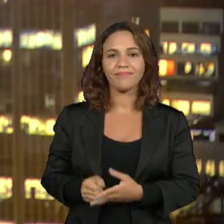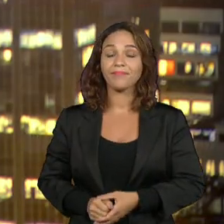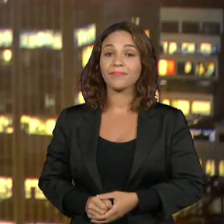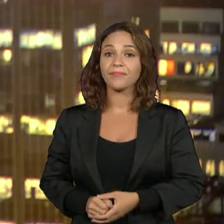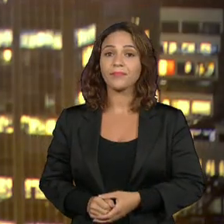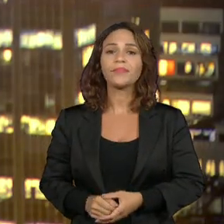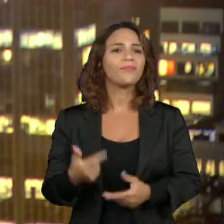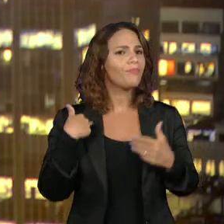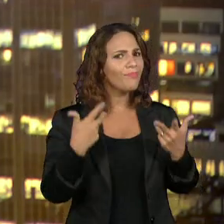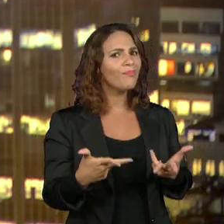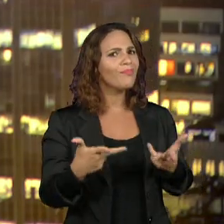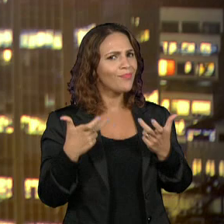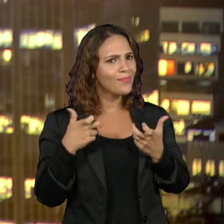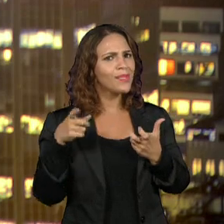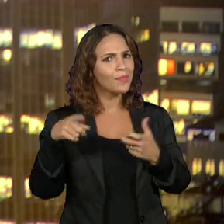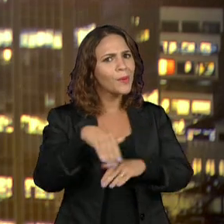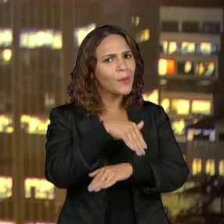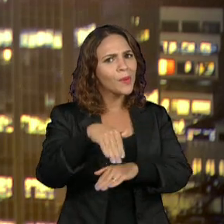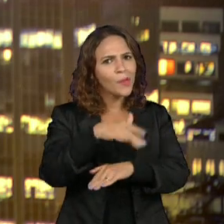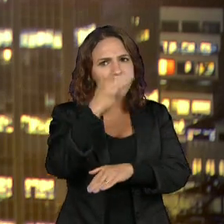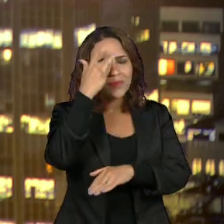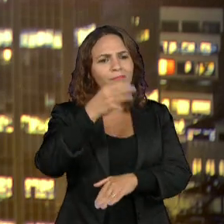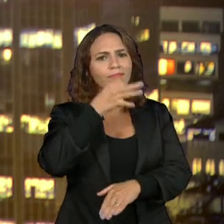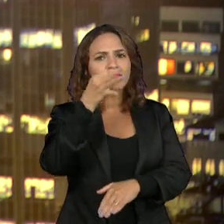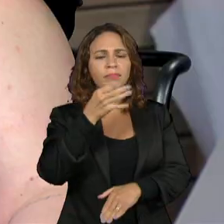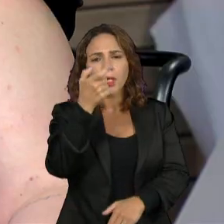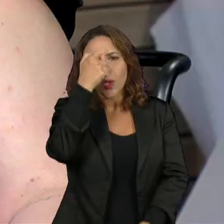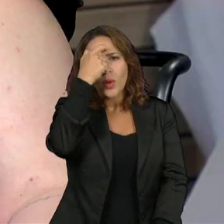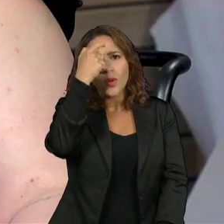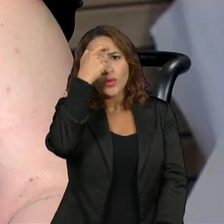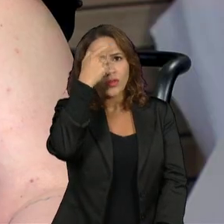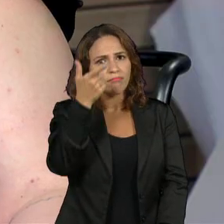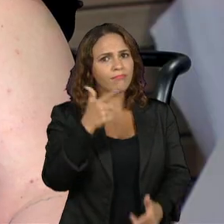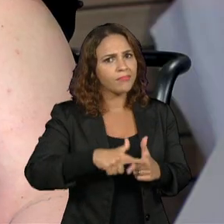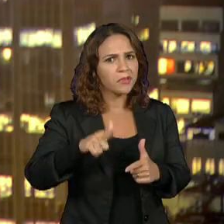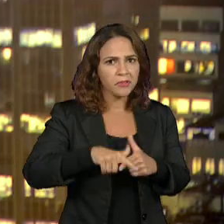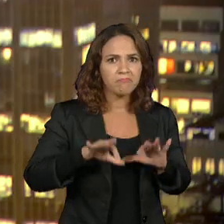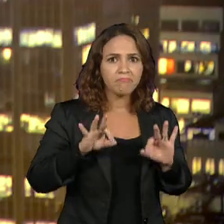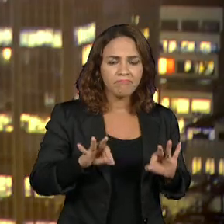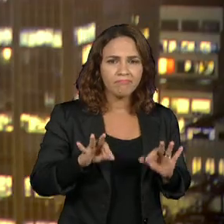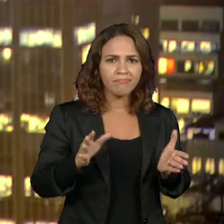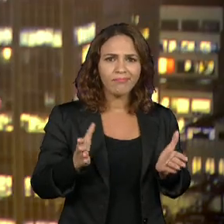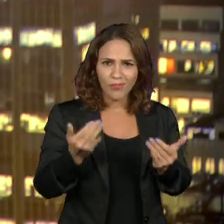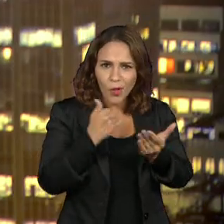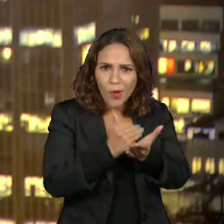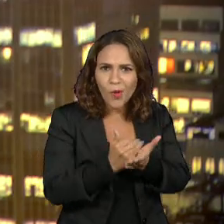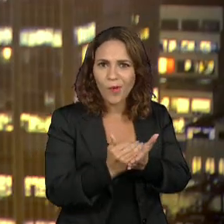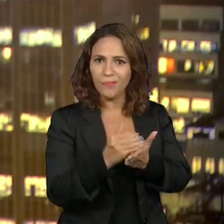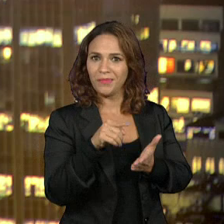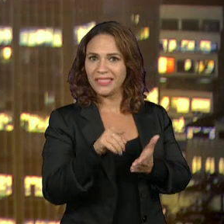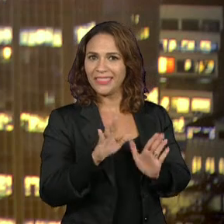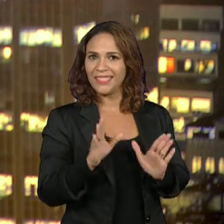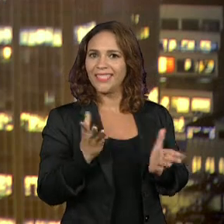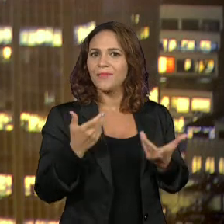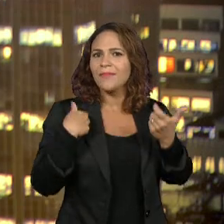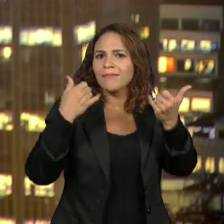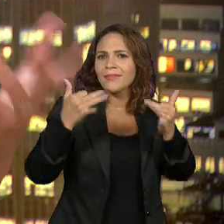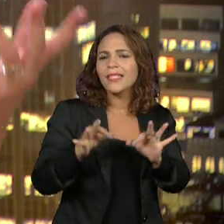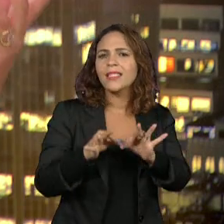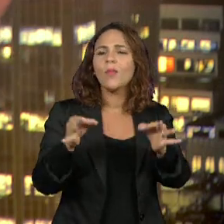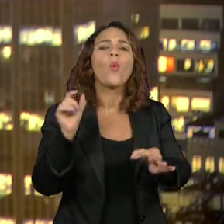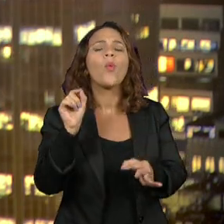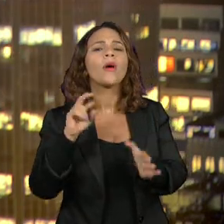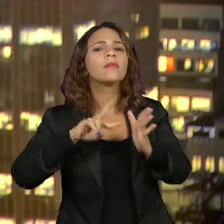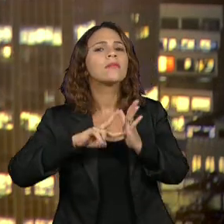percebemos aí nas ruas que existe uma consciência desse problema, não é? Então, acho que vale aqui, vamos começar por aí, então, de uma forma simples, o que